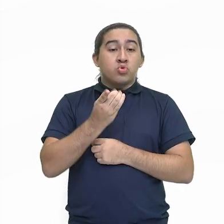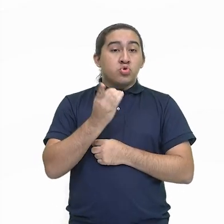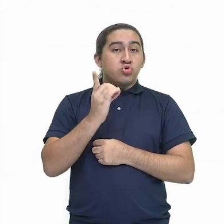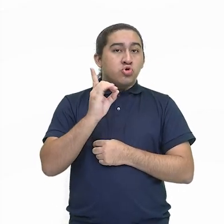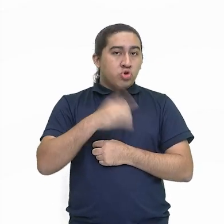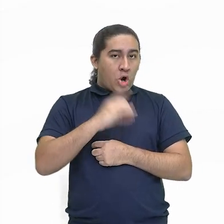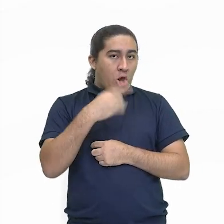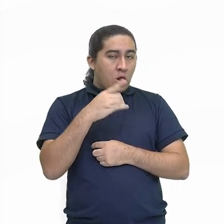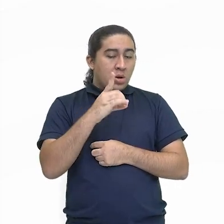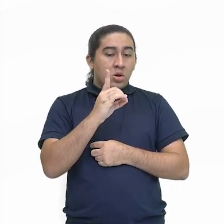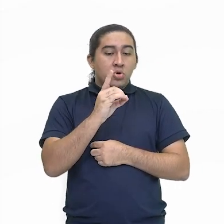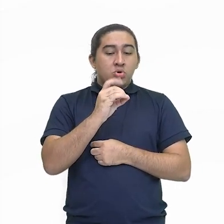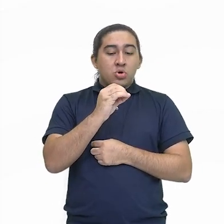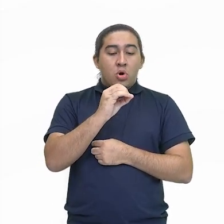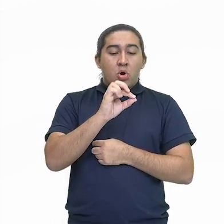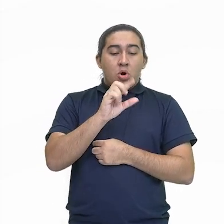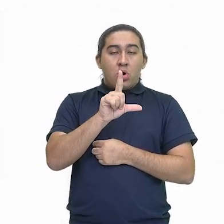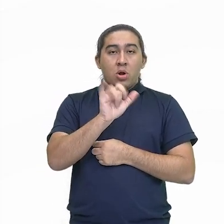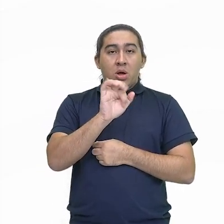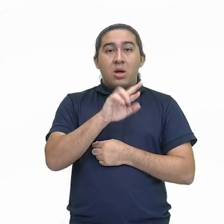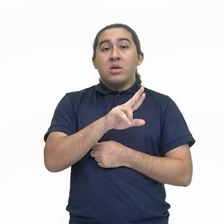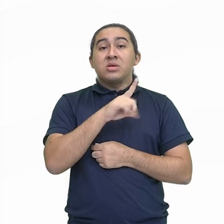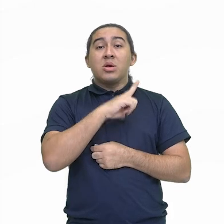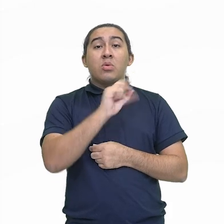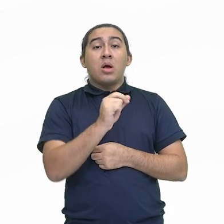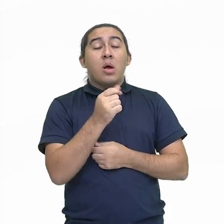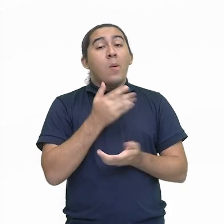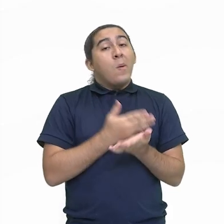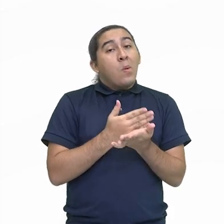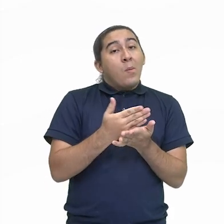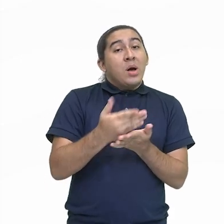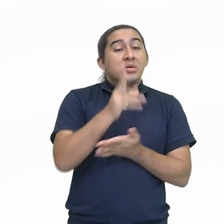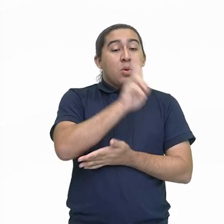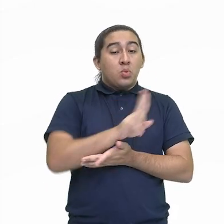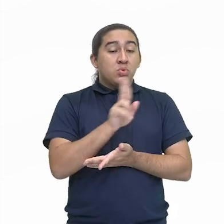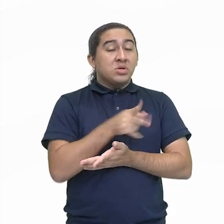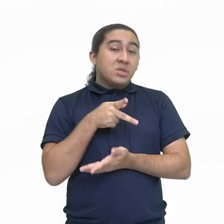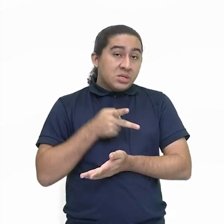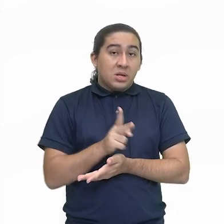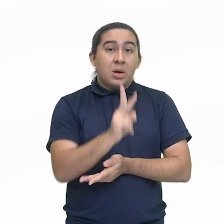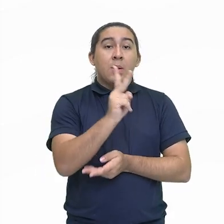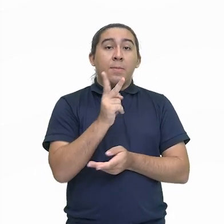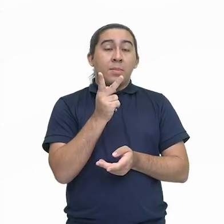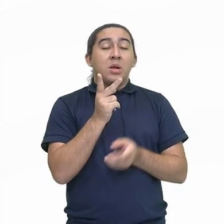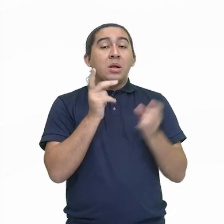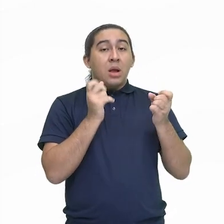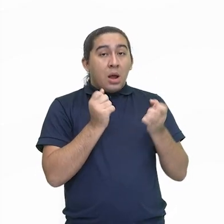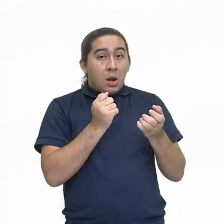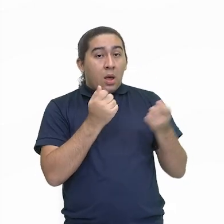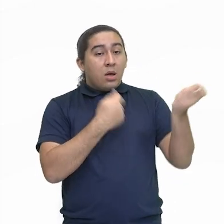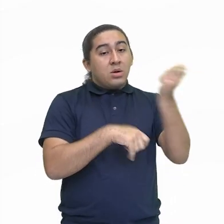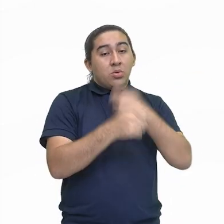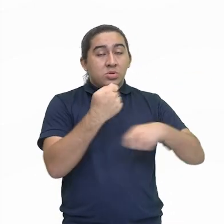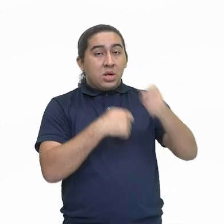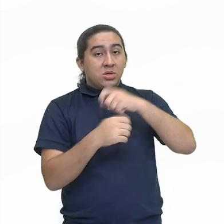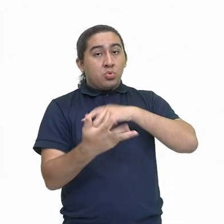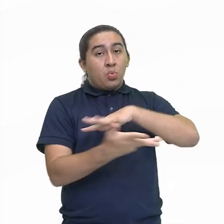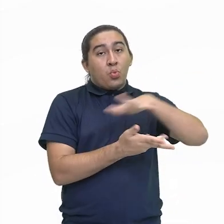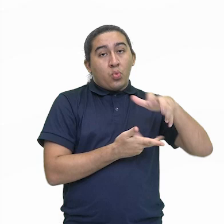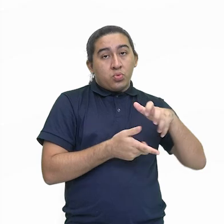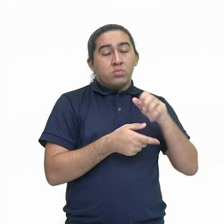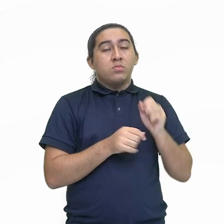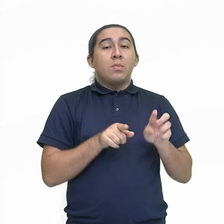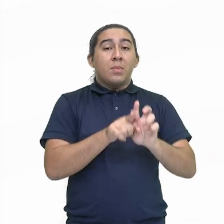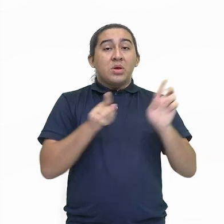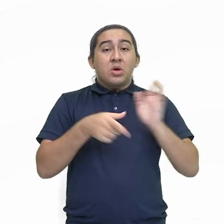né, se valorizasse muito, fosse muito utilizada no comércio internacional como referência. Antes utilizava-se a